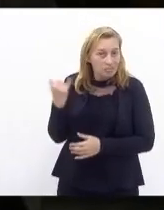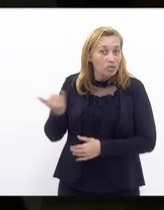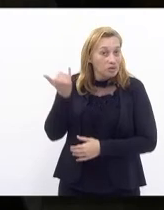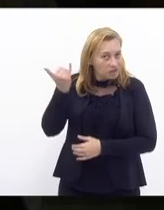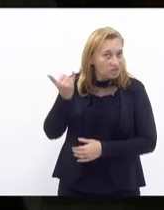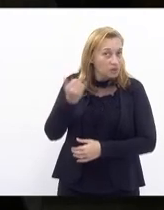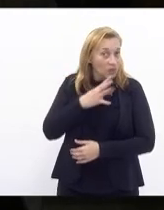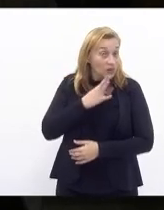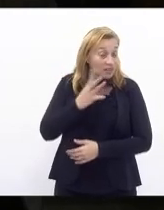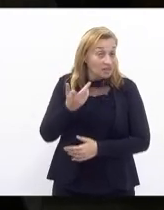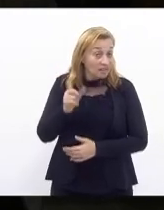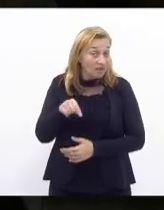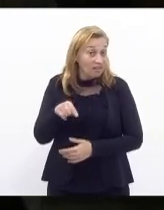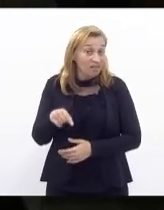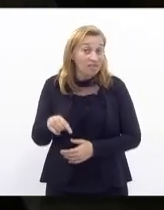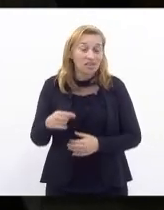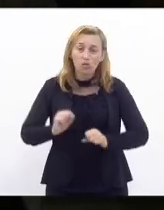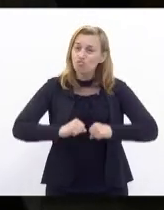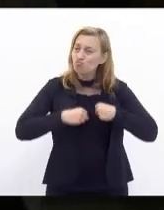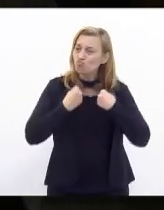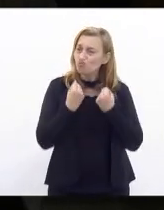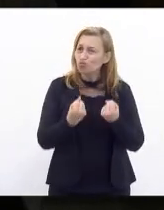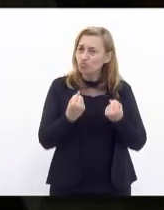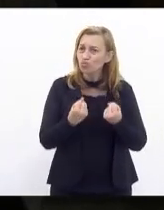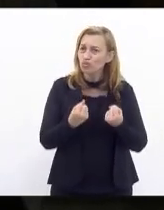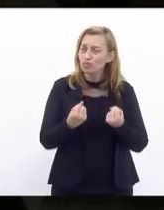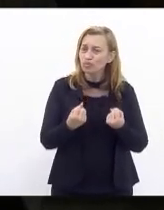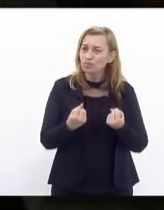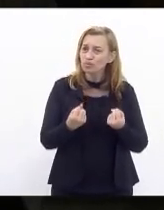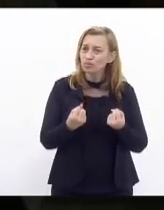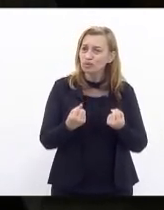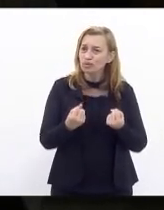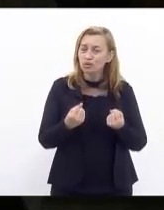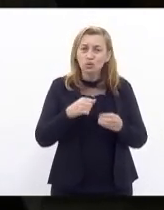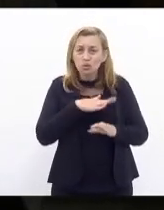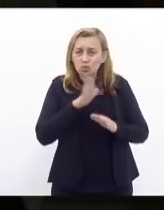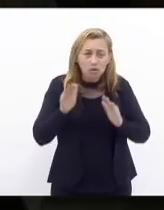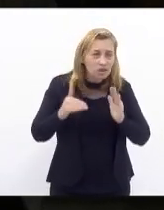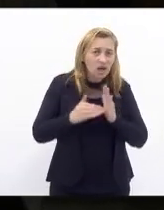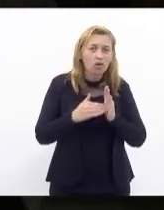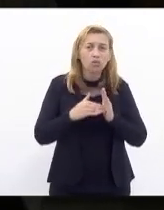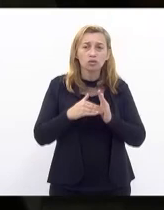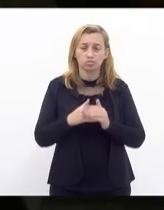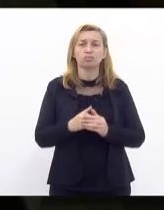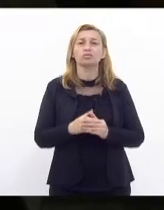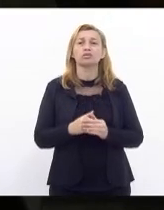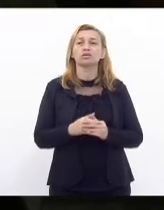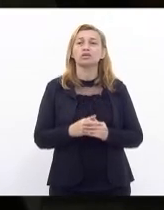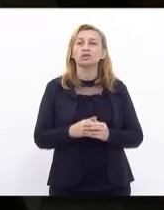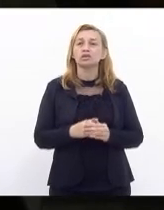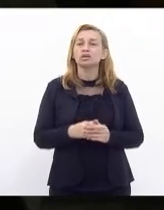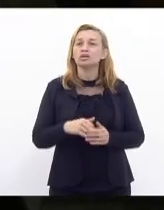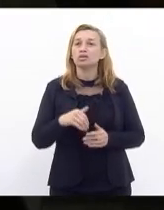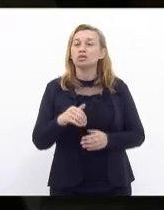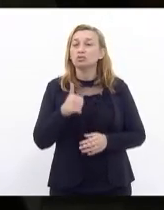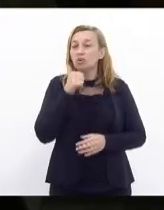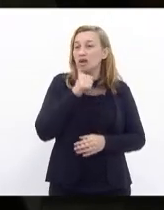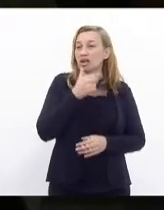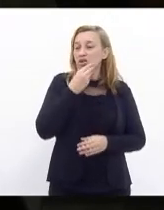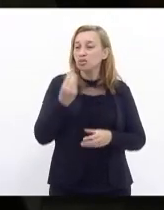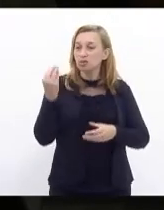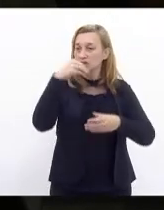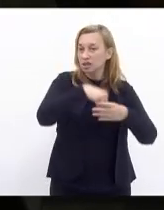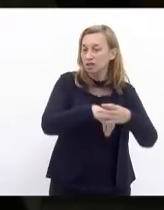reconhecer, que é a dedicação integral daqueles e daquelas que integram as